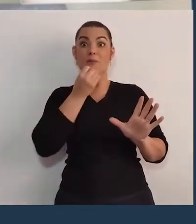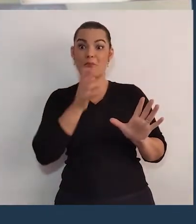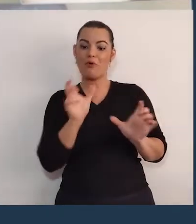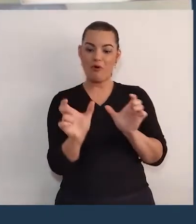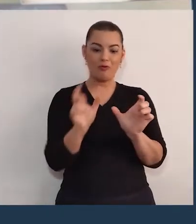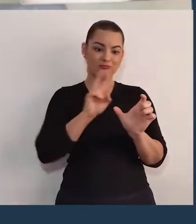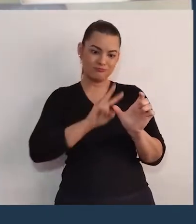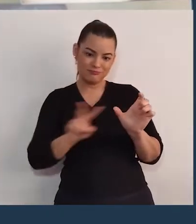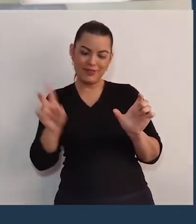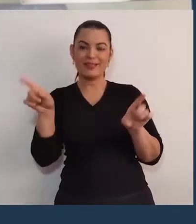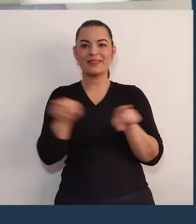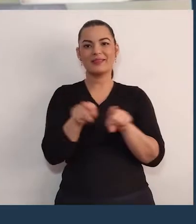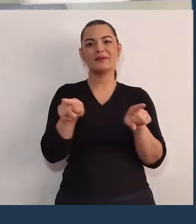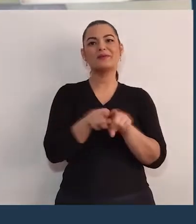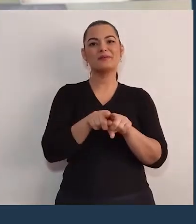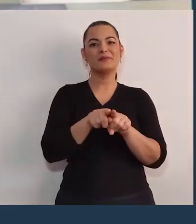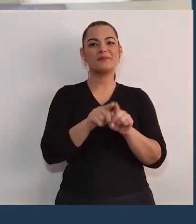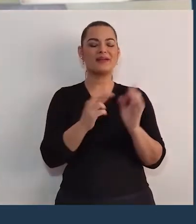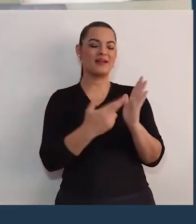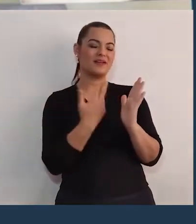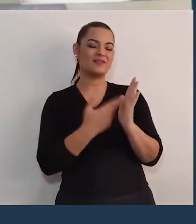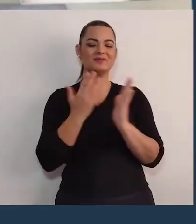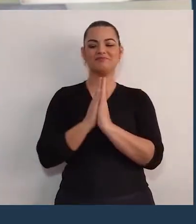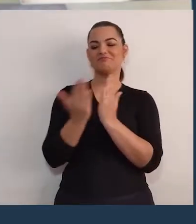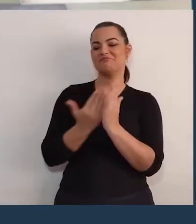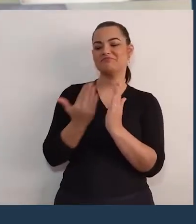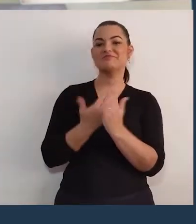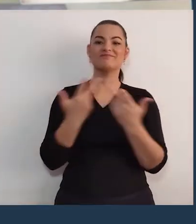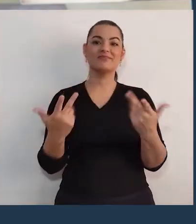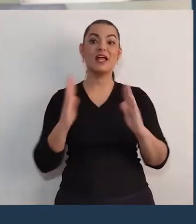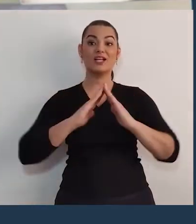Escola 360 cuida de